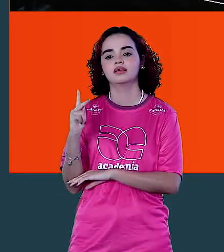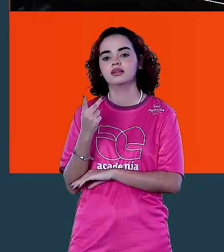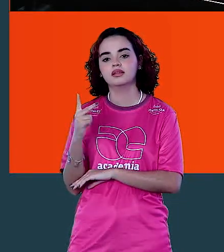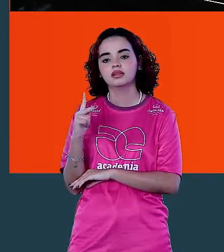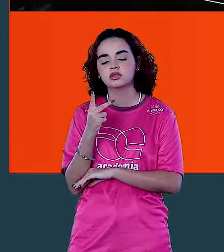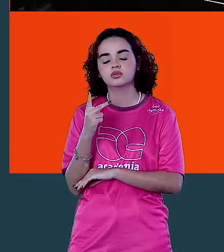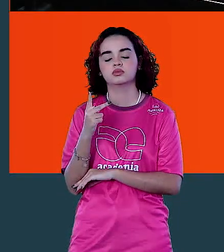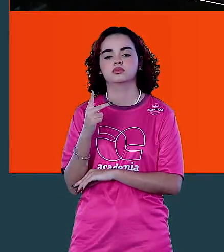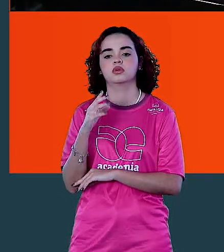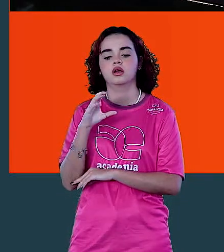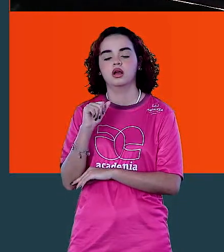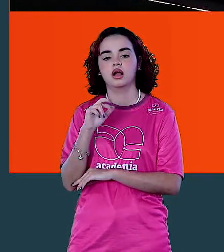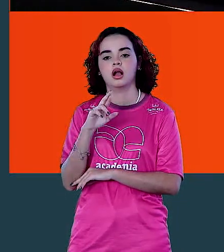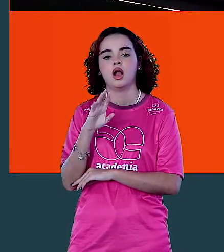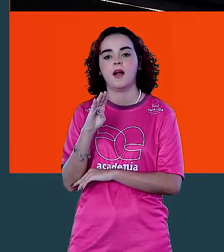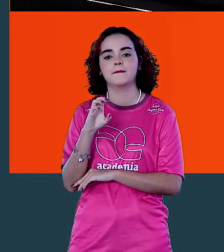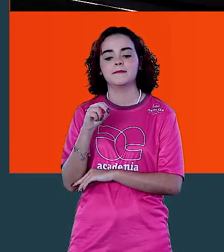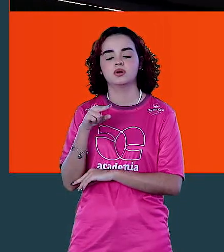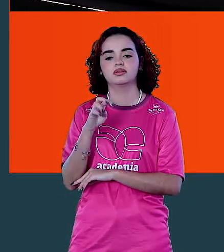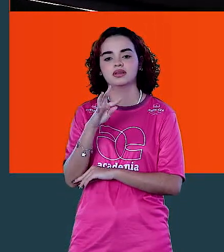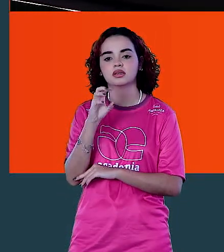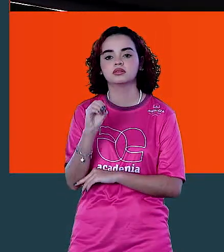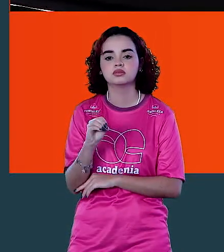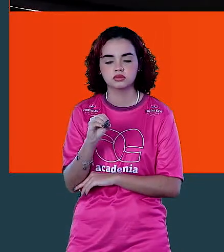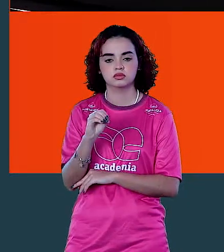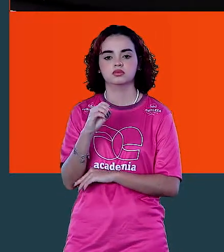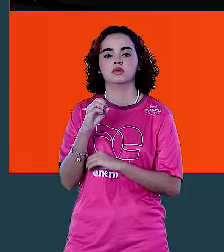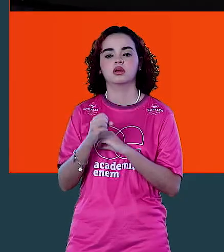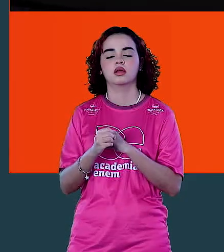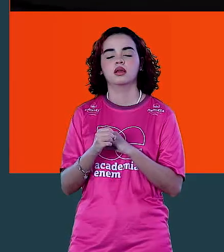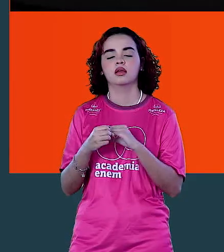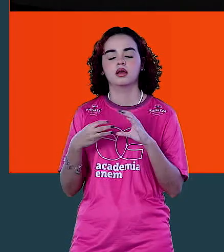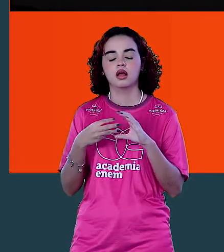Hidrocarbonetos. Ei, cara, hidrocarbonetos são moléculas do quê?